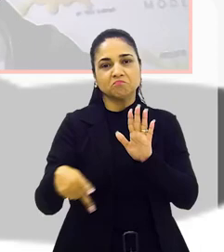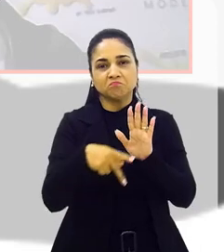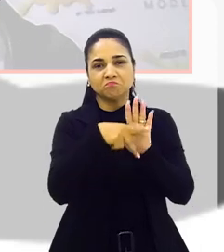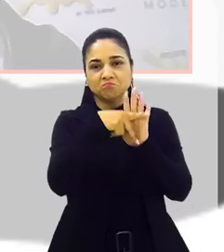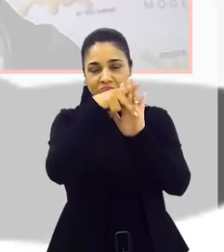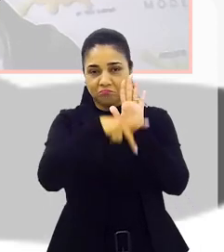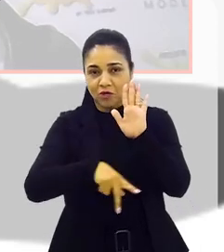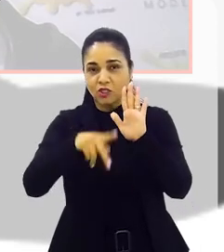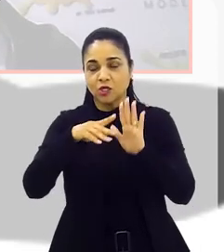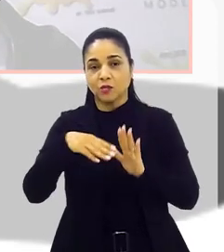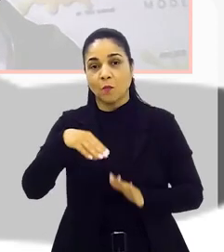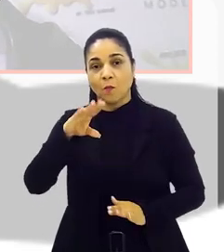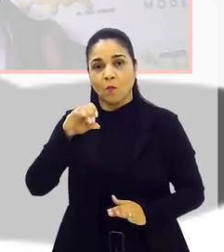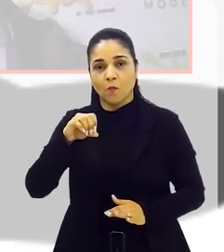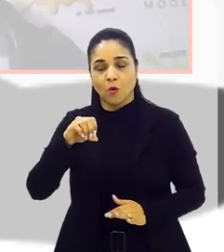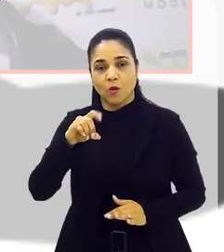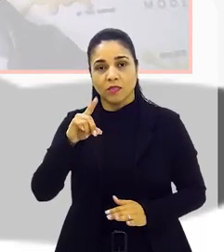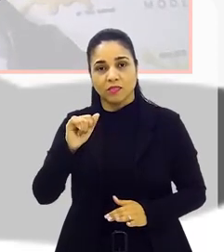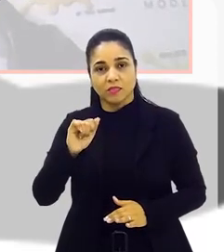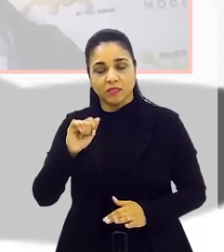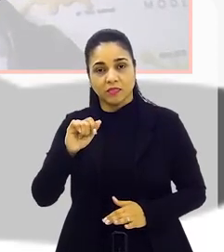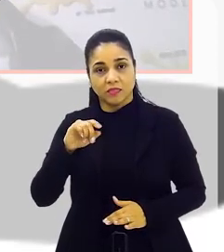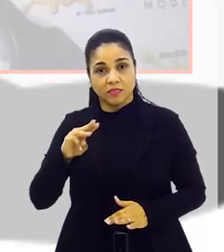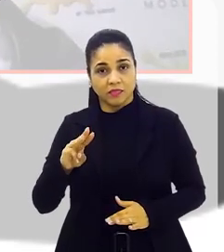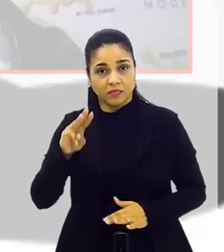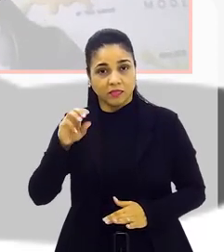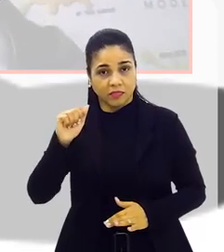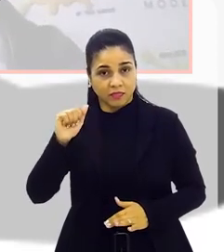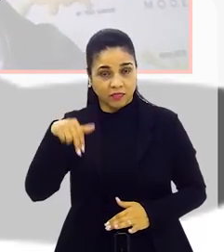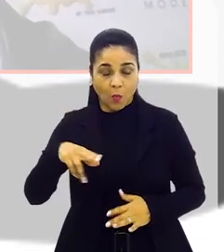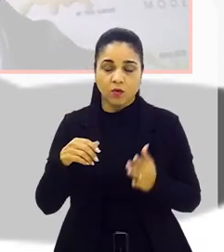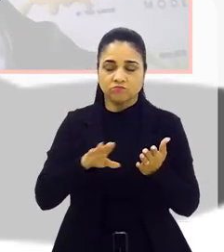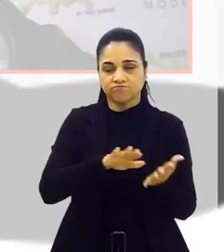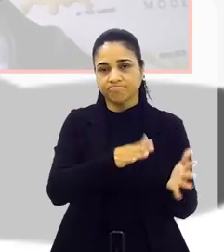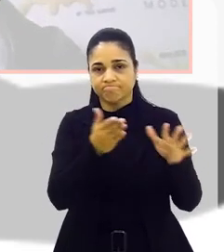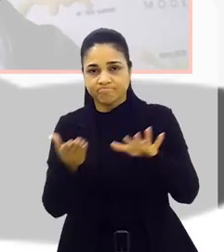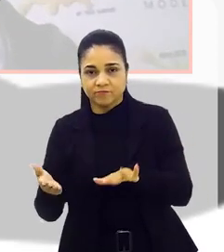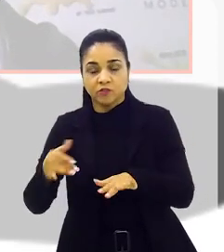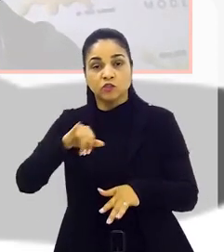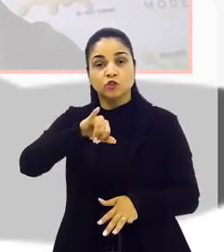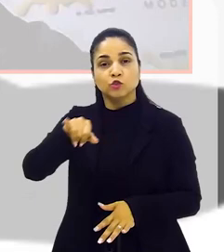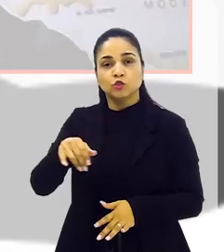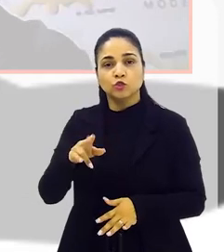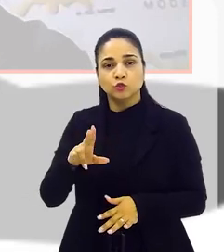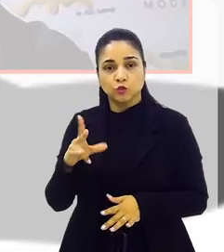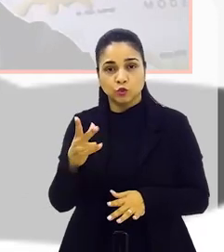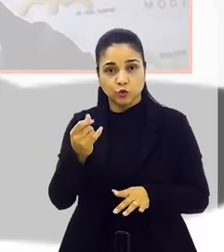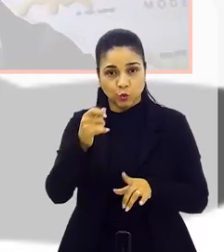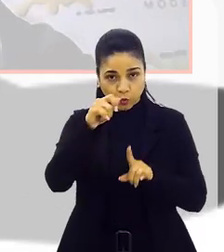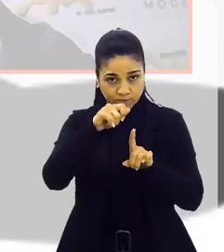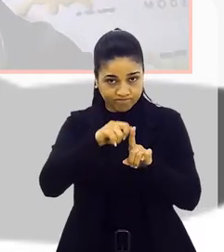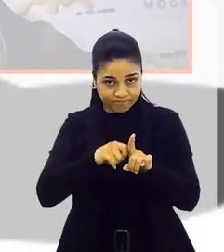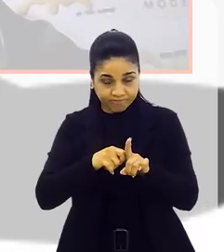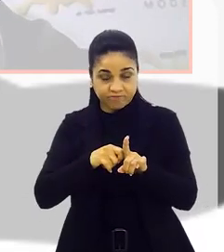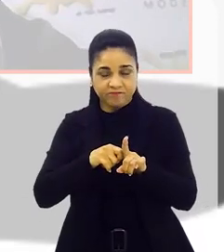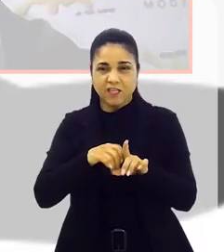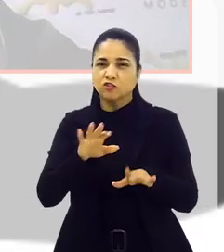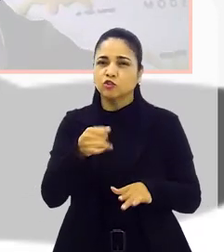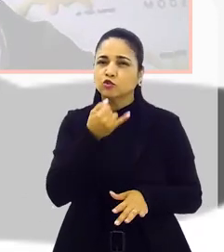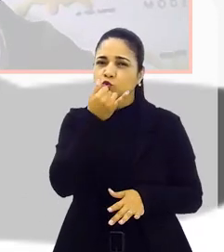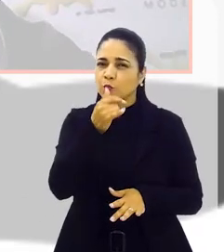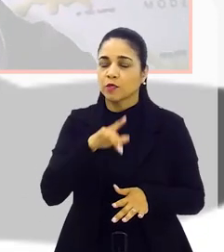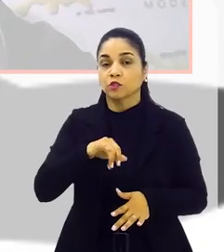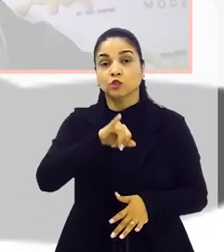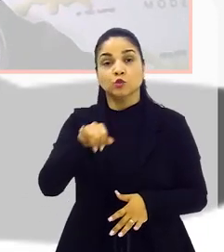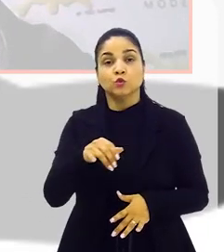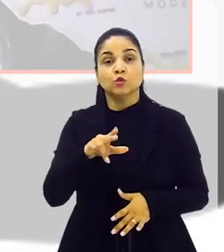símbolo do Projeto Modal. Ele Uau! faleceu. Ele faleceu em 2019, em julho de 2019,